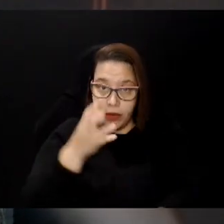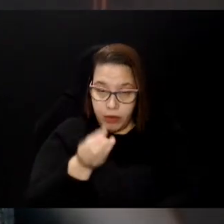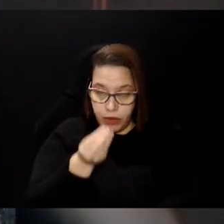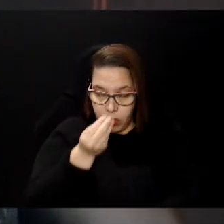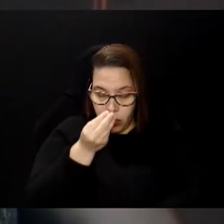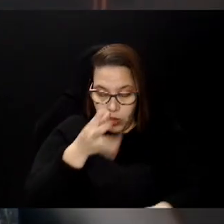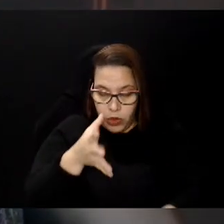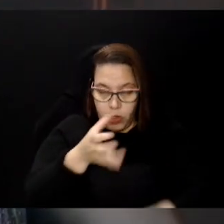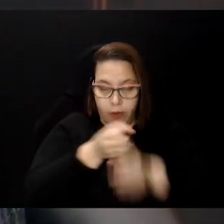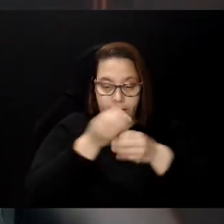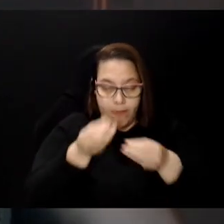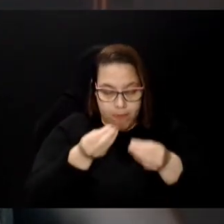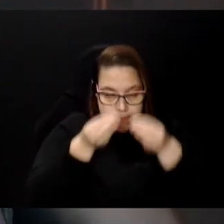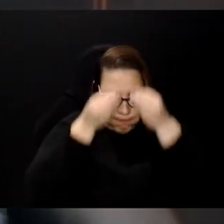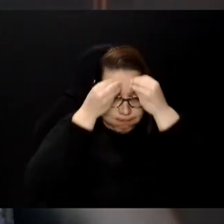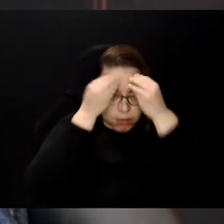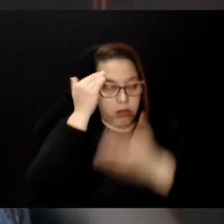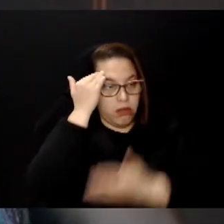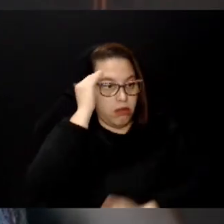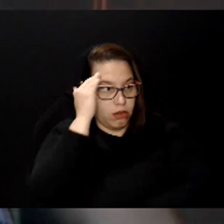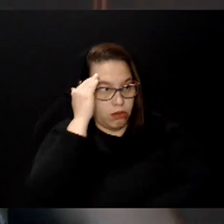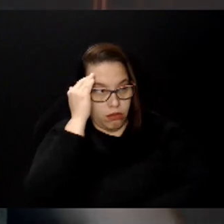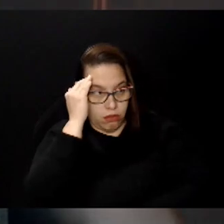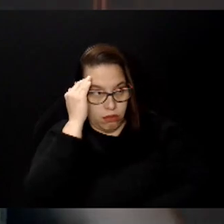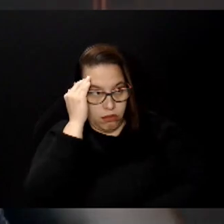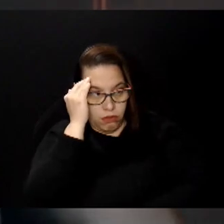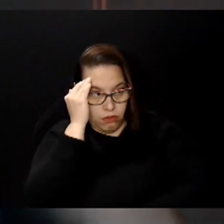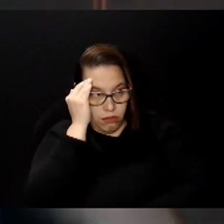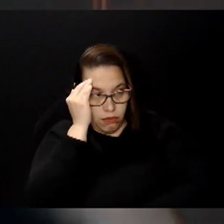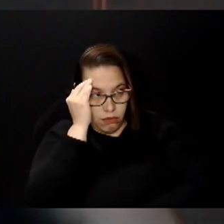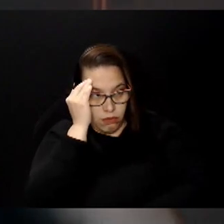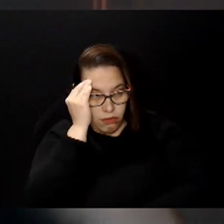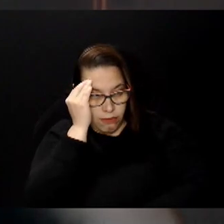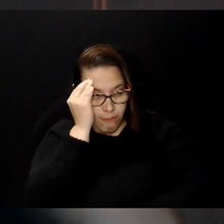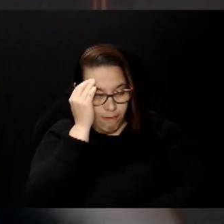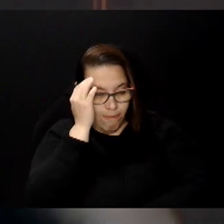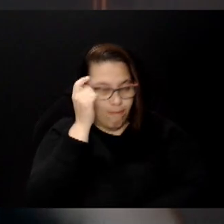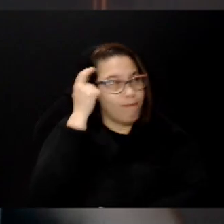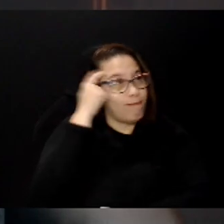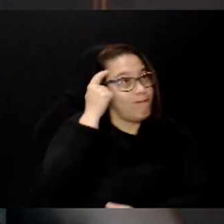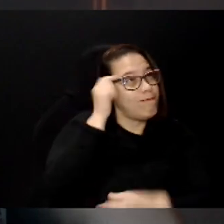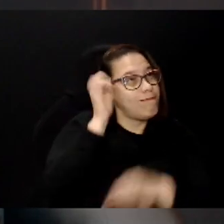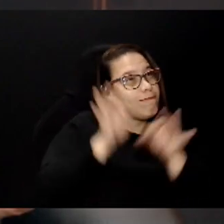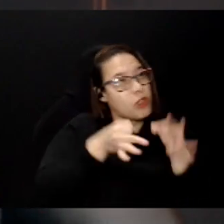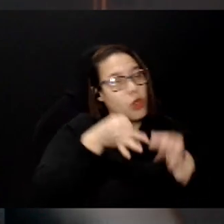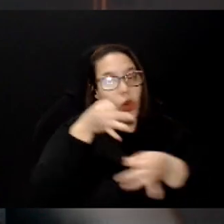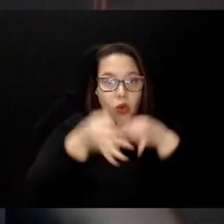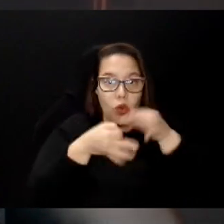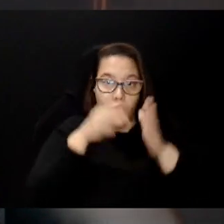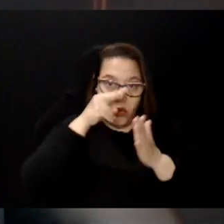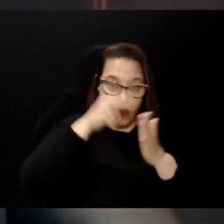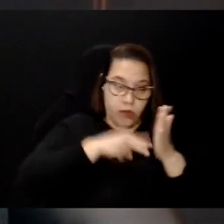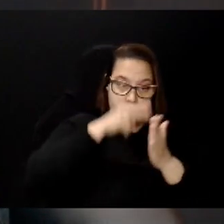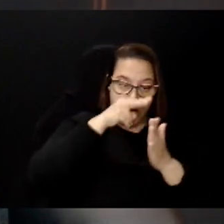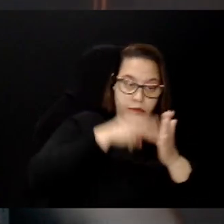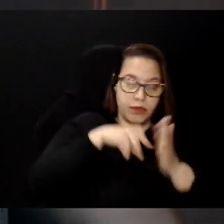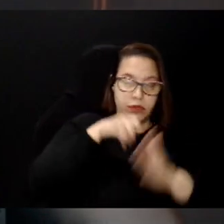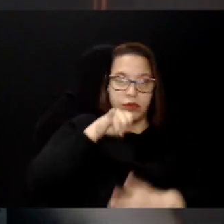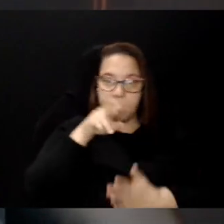você entender e tomar o teu juízo próprio sobre aquilo que você está lendo. Se eu leio só o